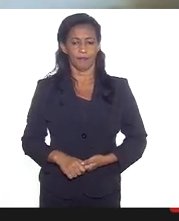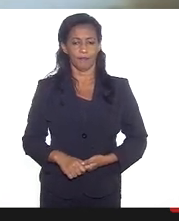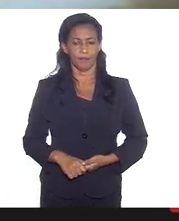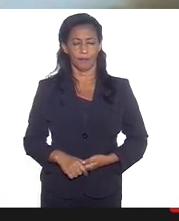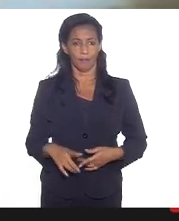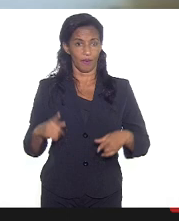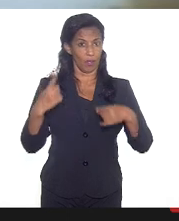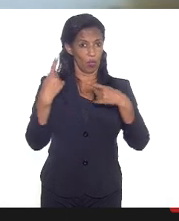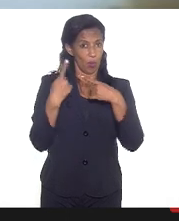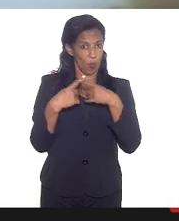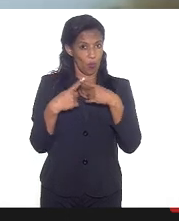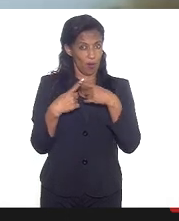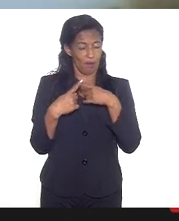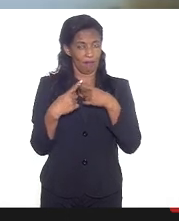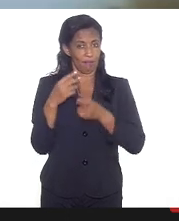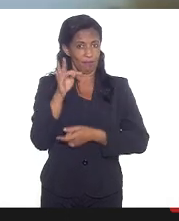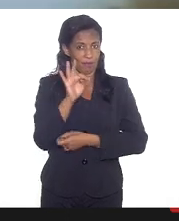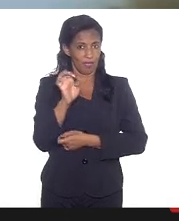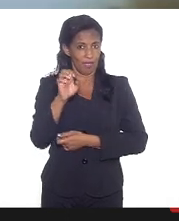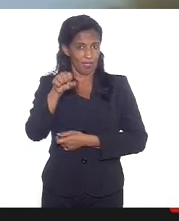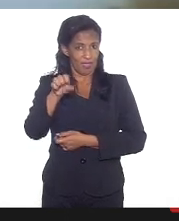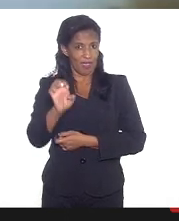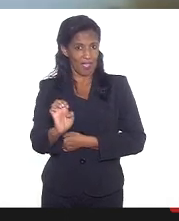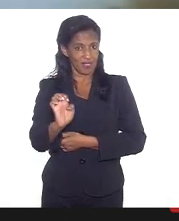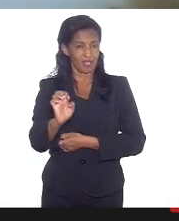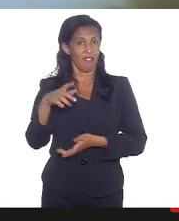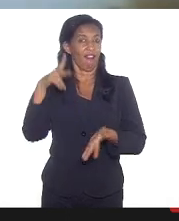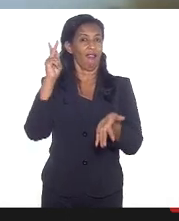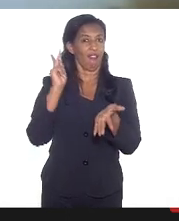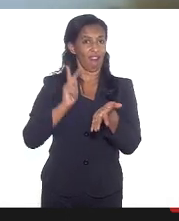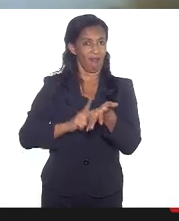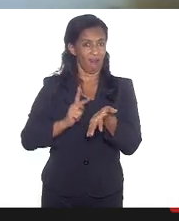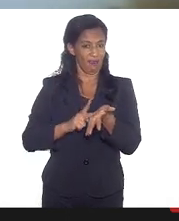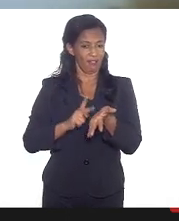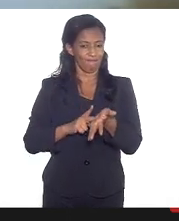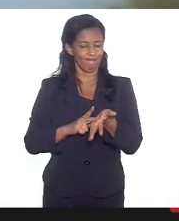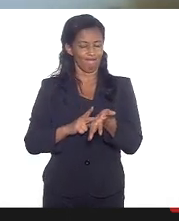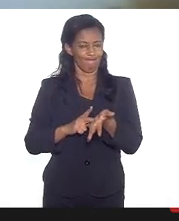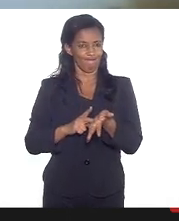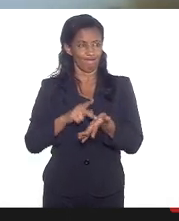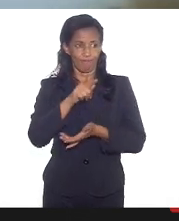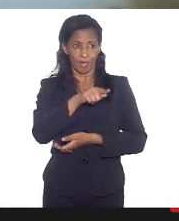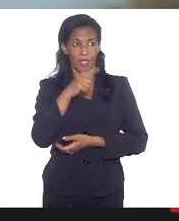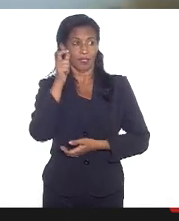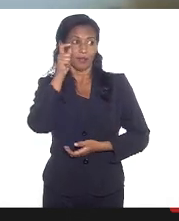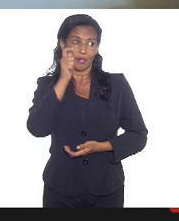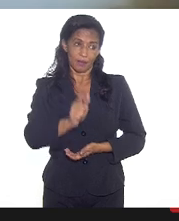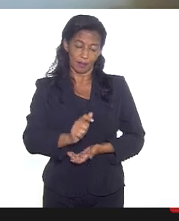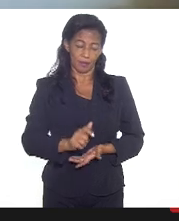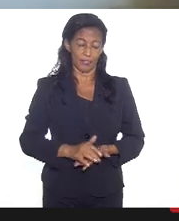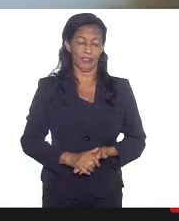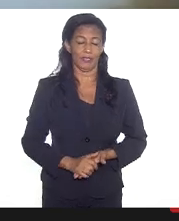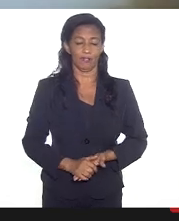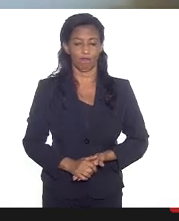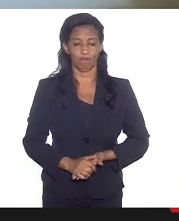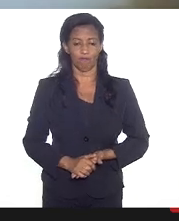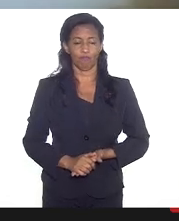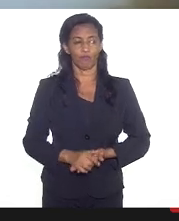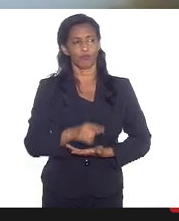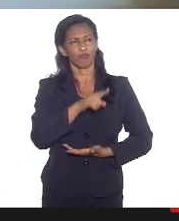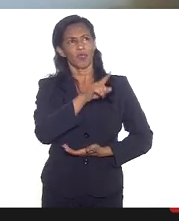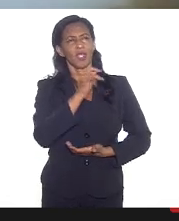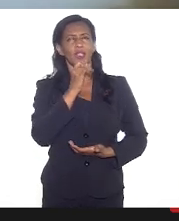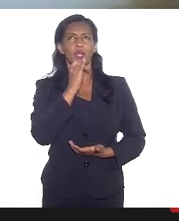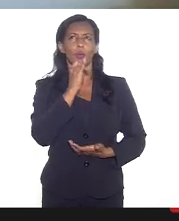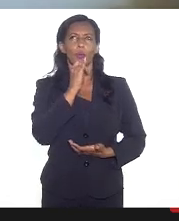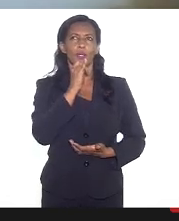Porque a tese ela é realmente boa, interessante. E o senhor deu um